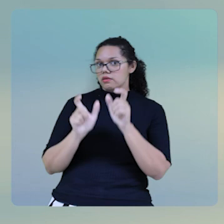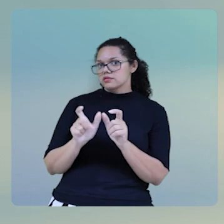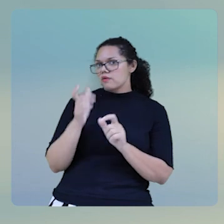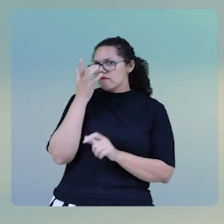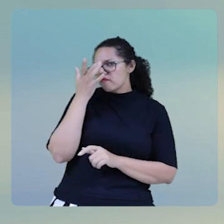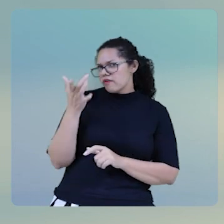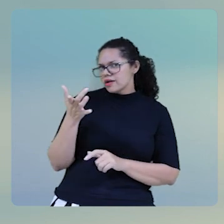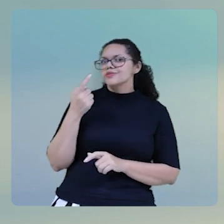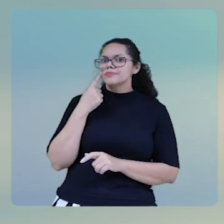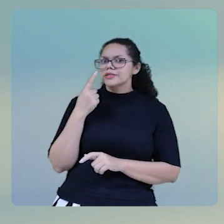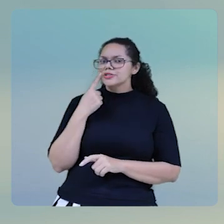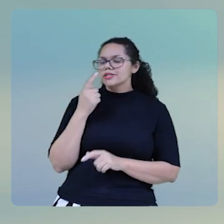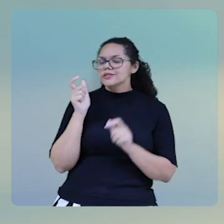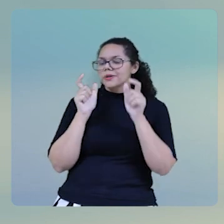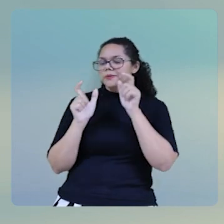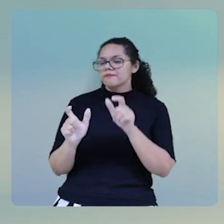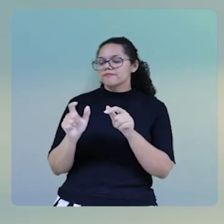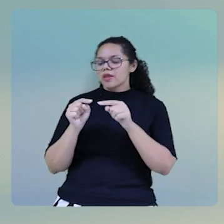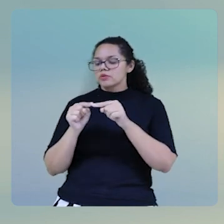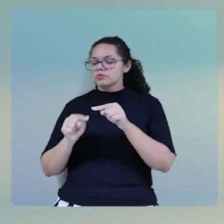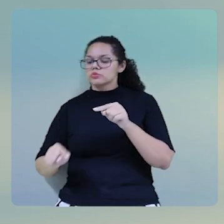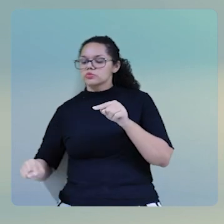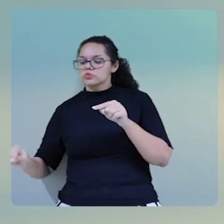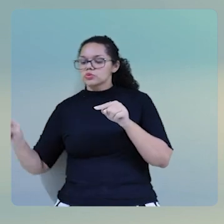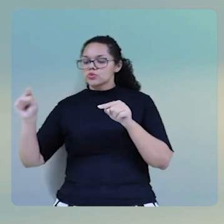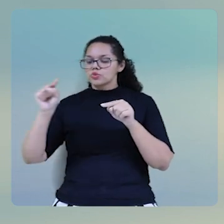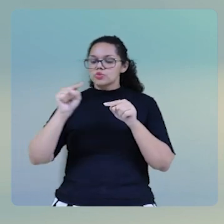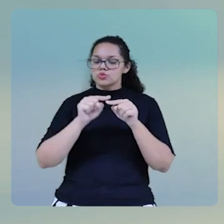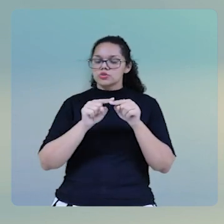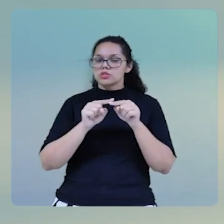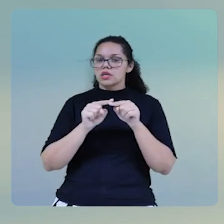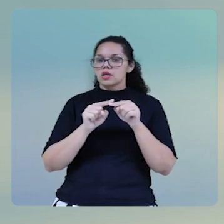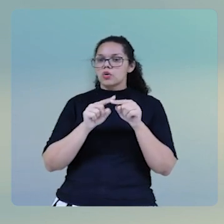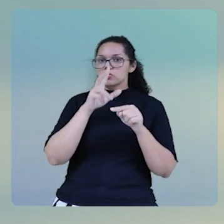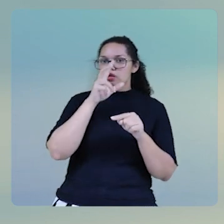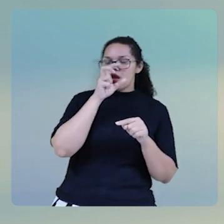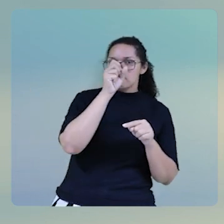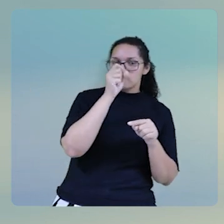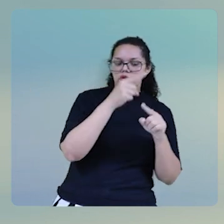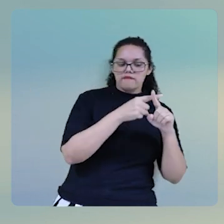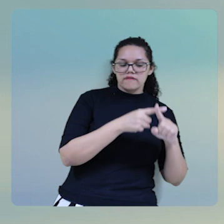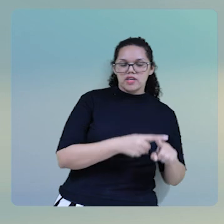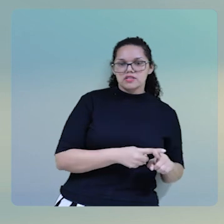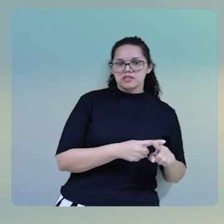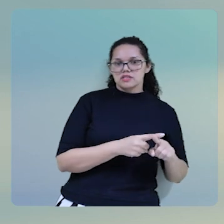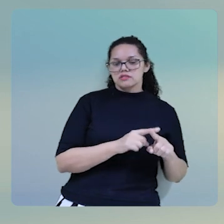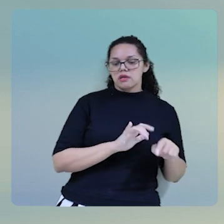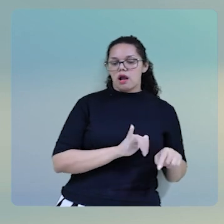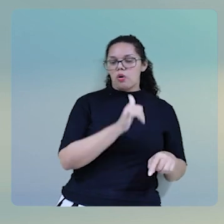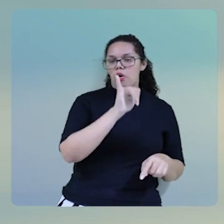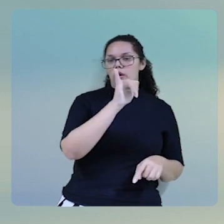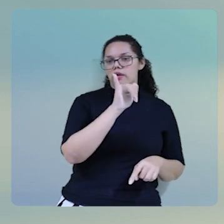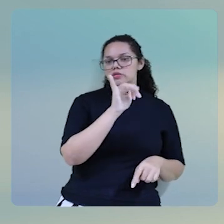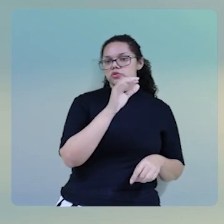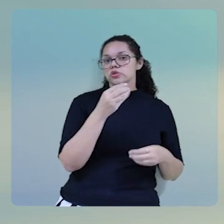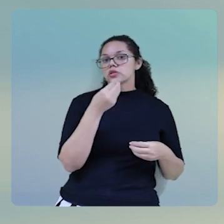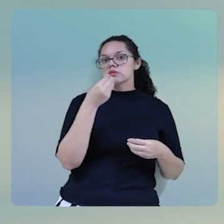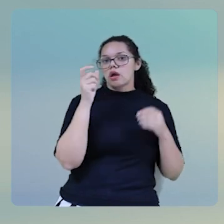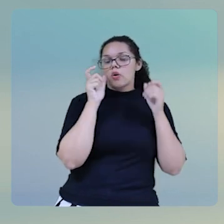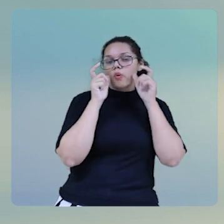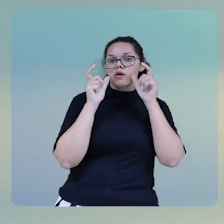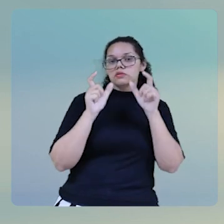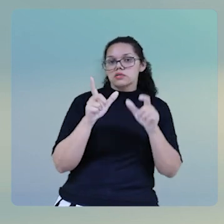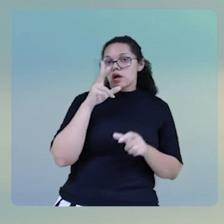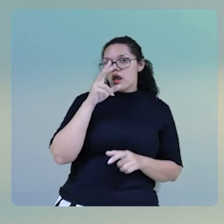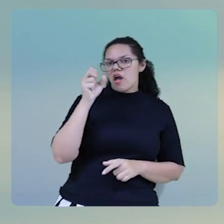fácil. A tensão do circuito é a resistência do circuito vezes a corrente do circuito. A tensão é o que tu quer. A resistência